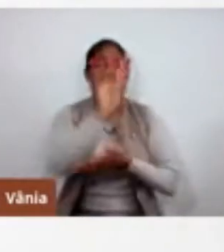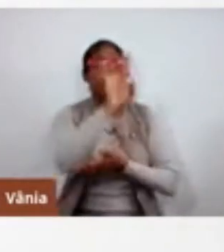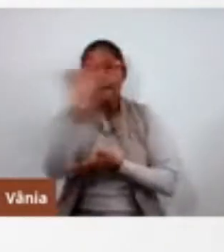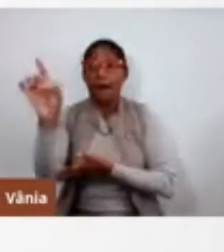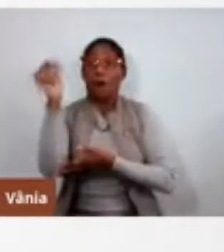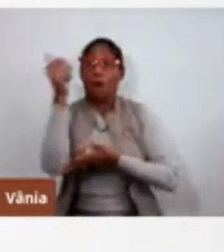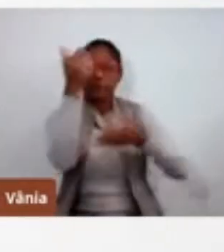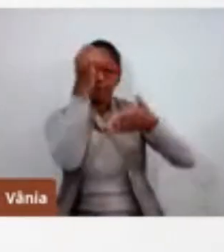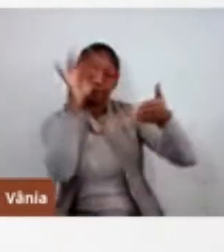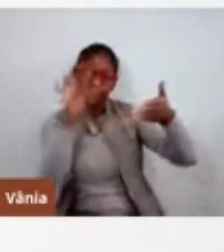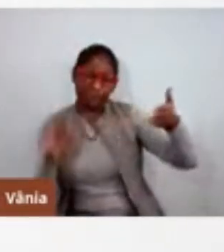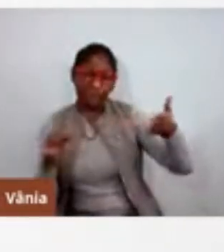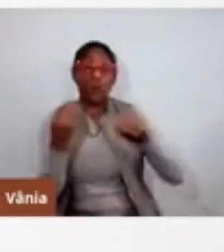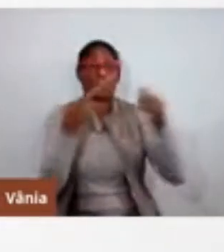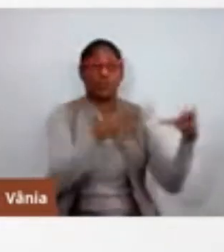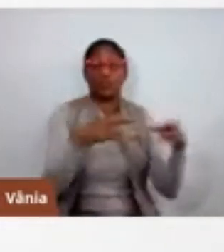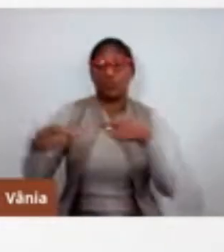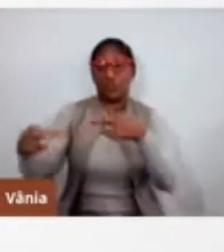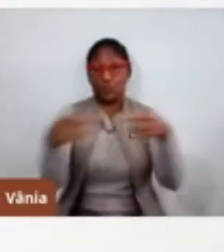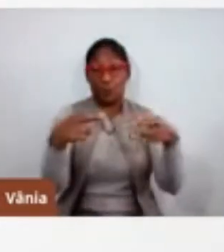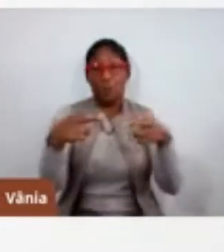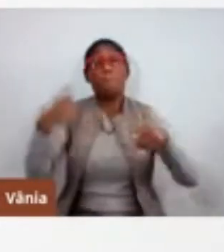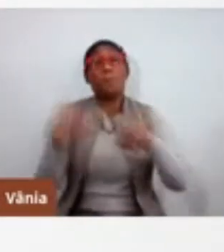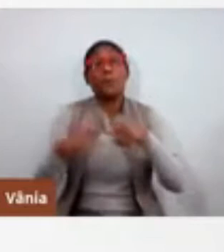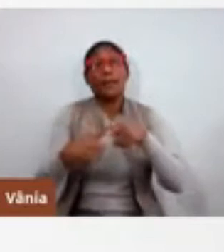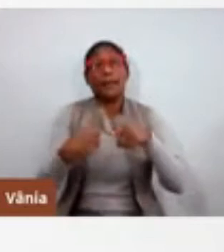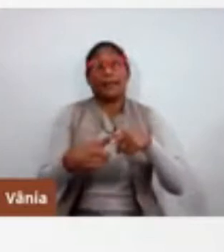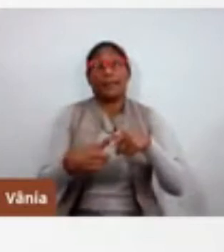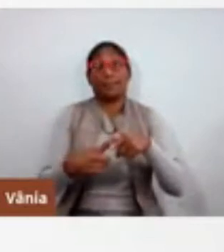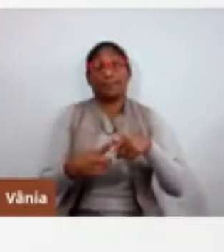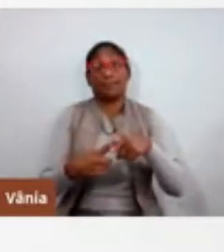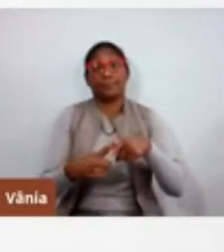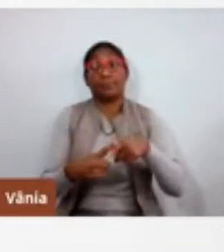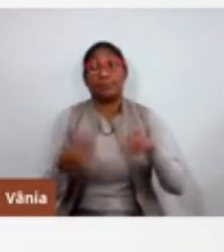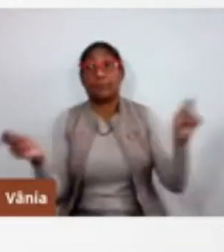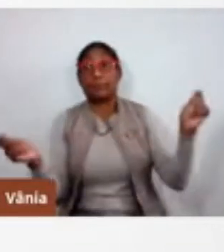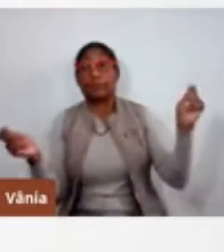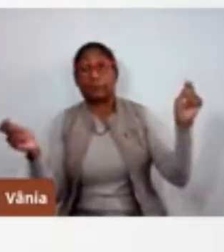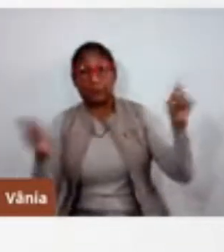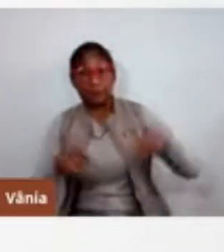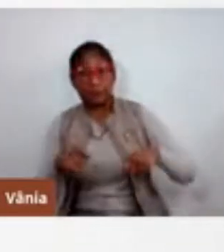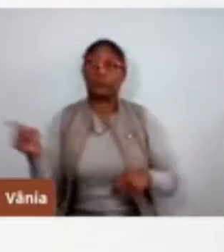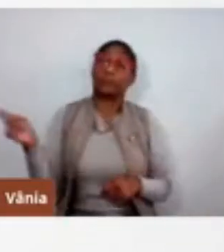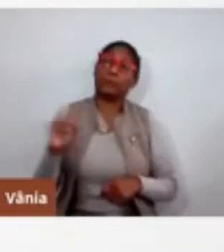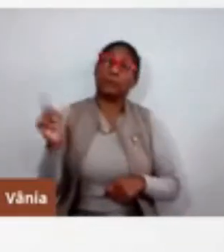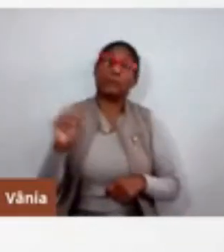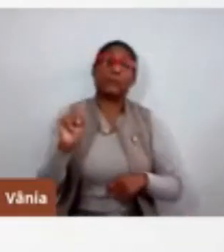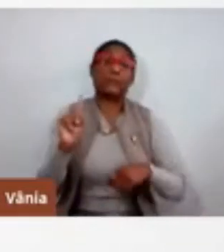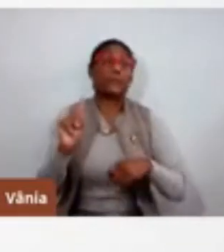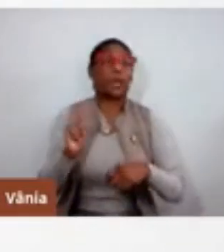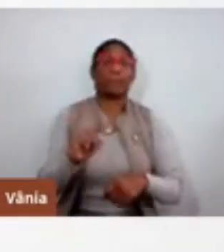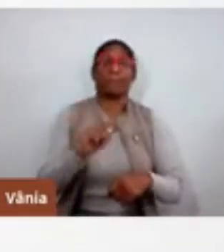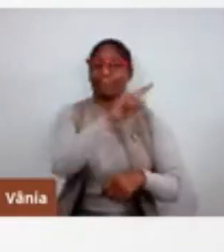consideramos as argumentações das regiões sobre o porquê que deva ou não deva ser aplicada uma restrição na